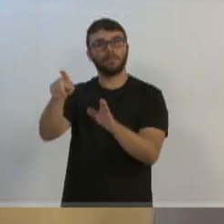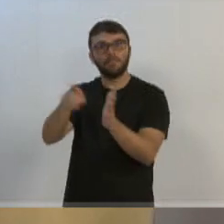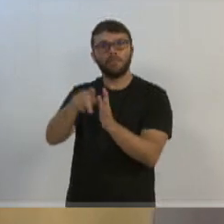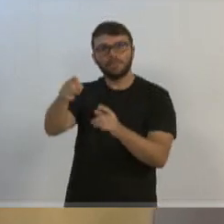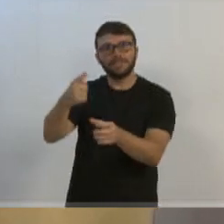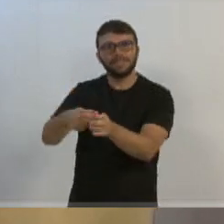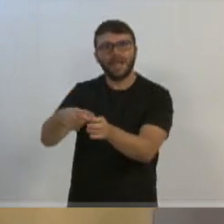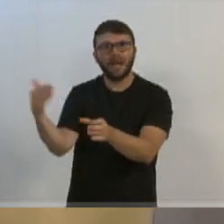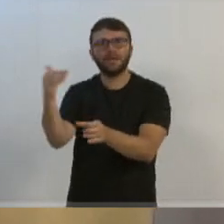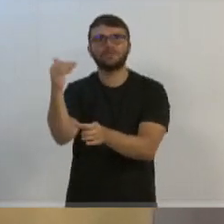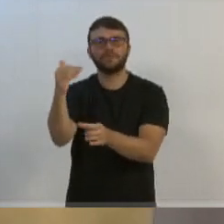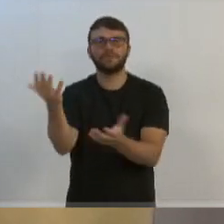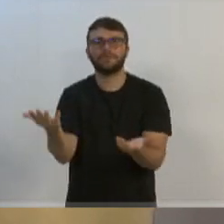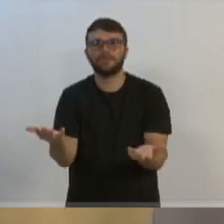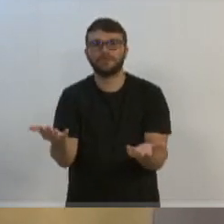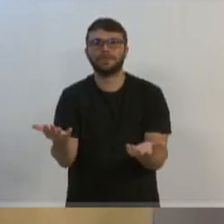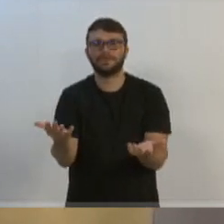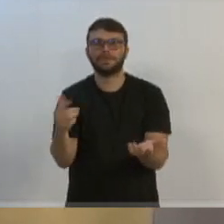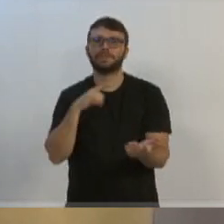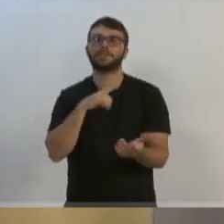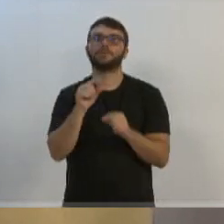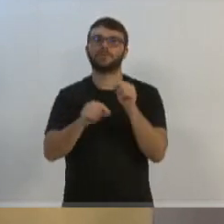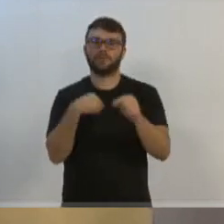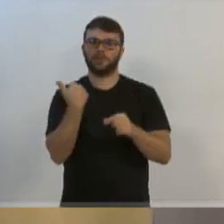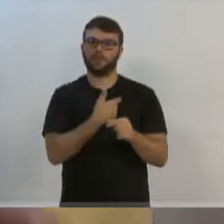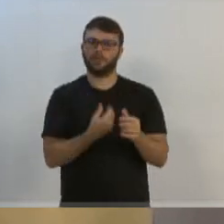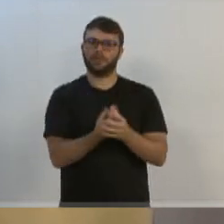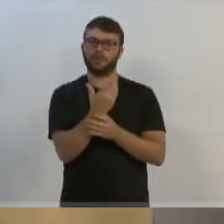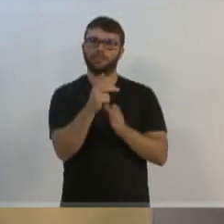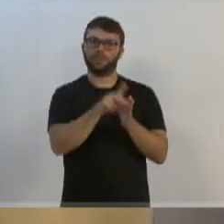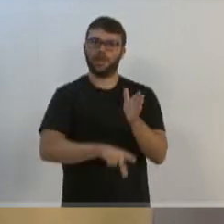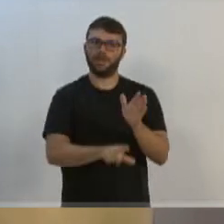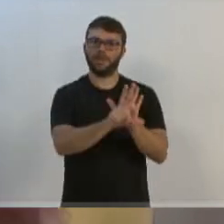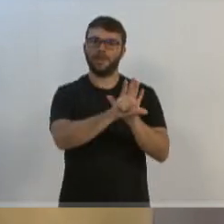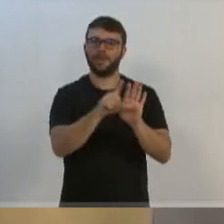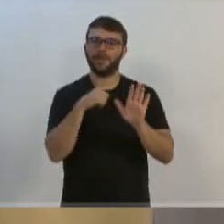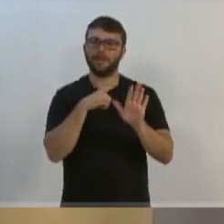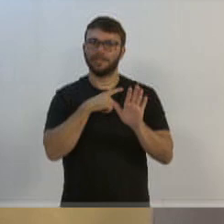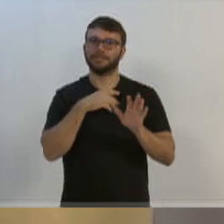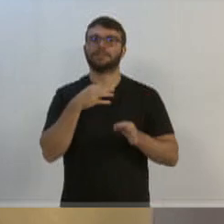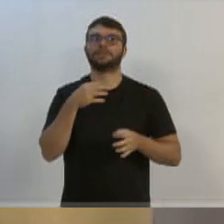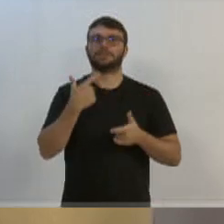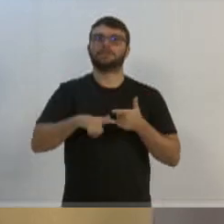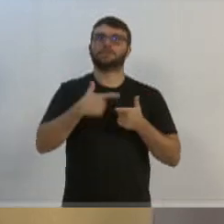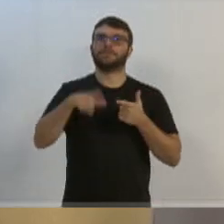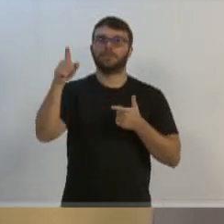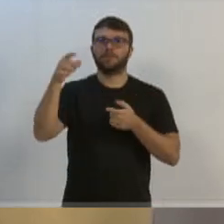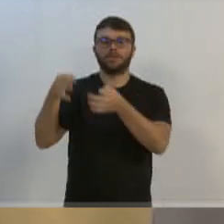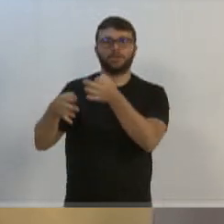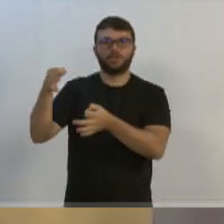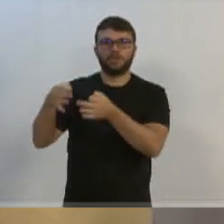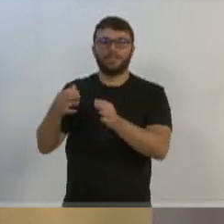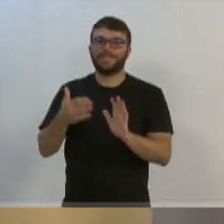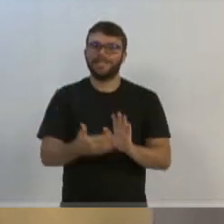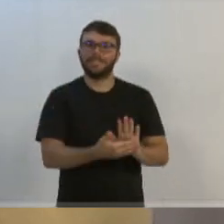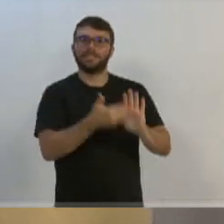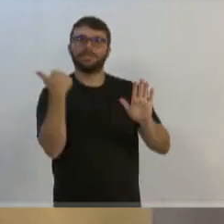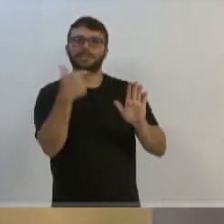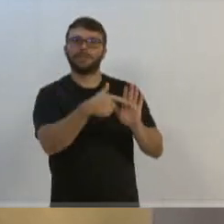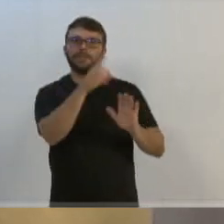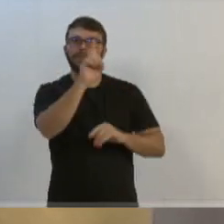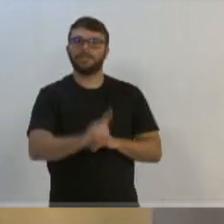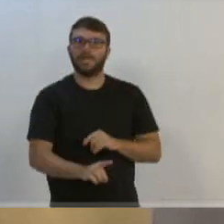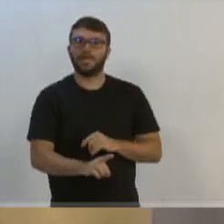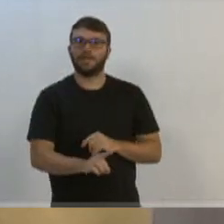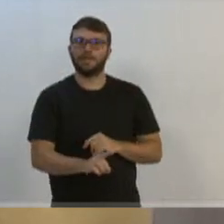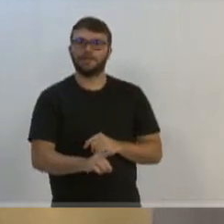hora que a gente faz um projeto de lei onde, inclusive, por um absurdo jurídico, nós tiramos um direito